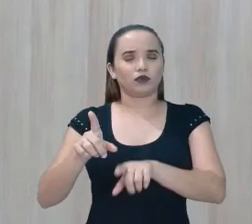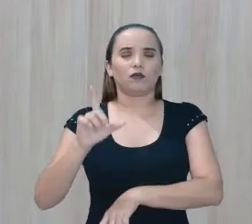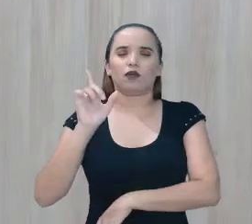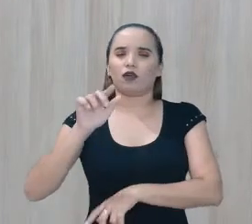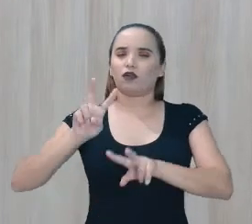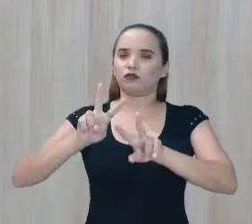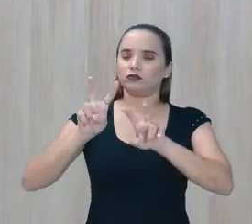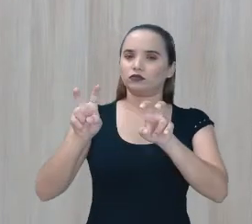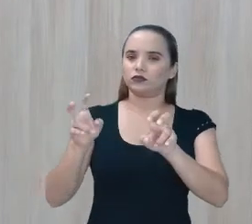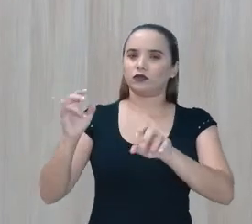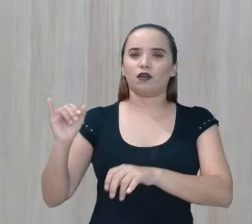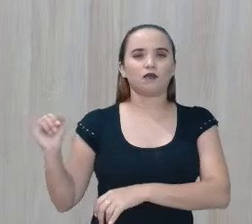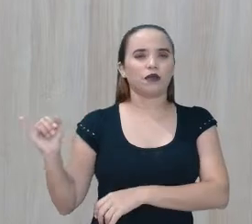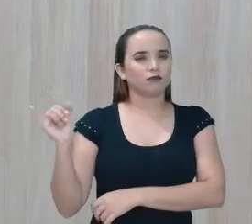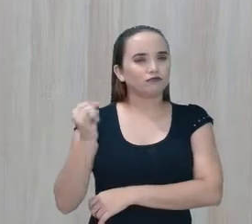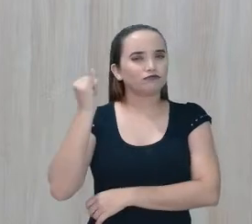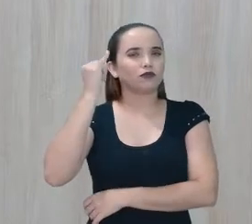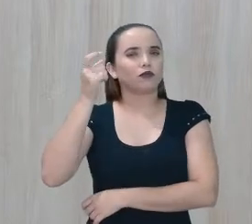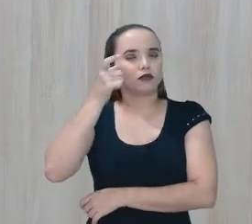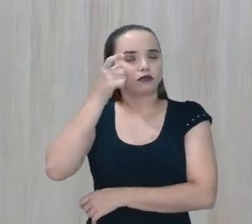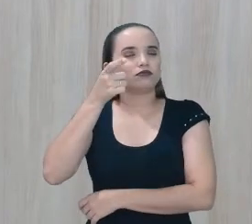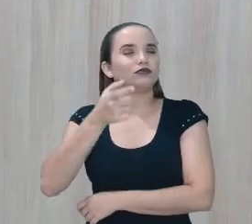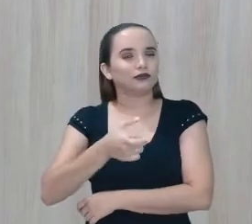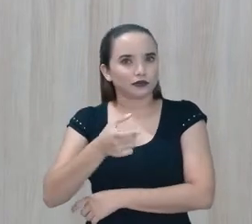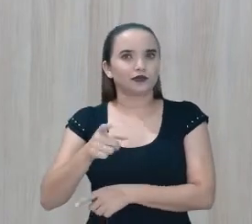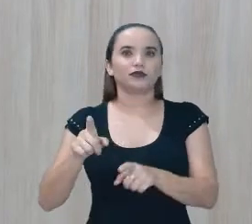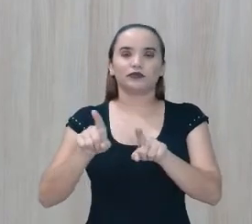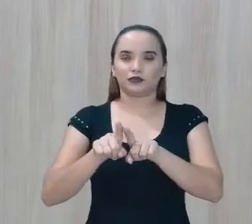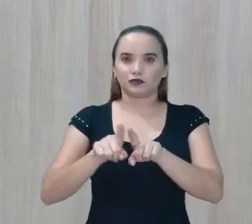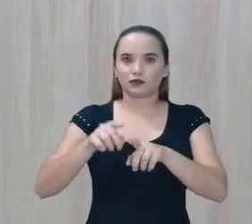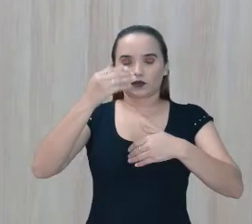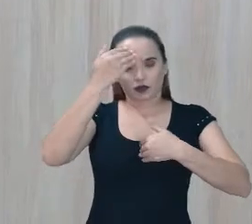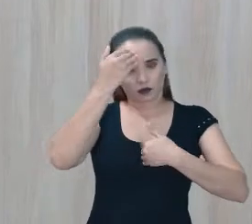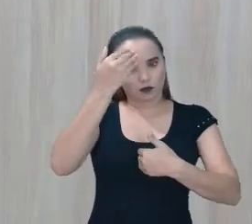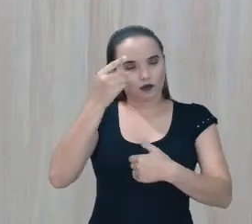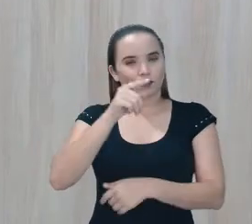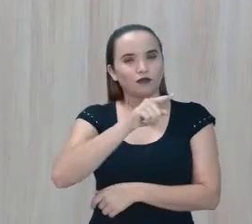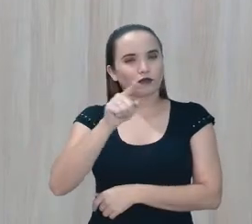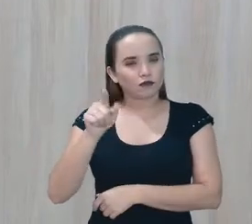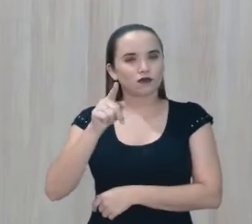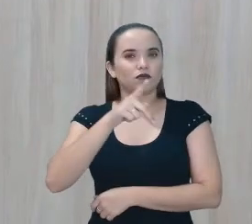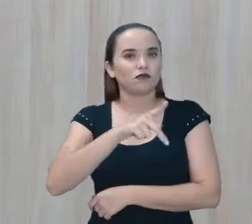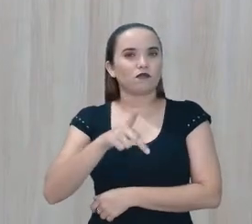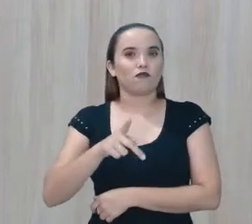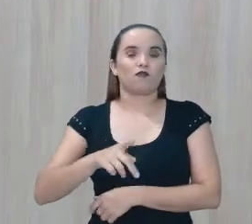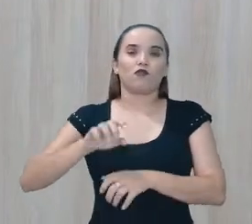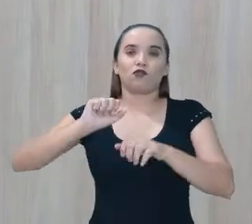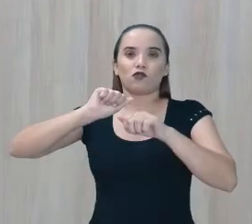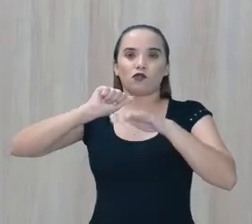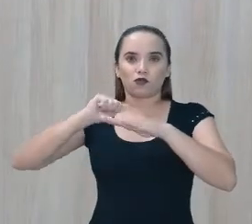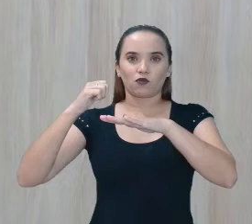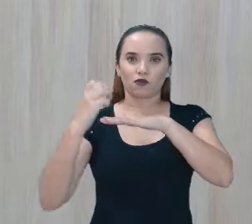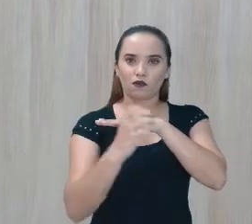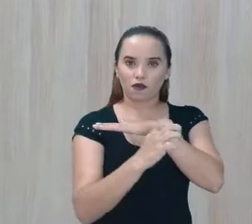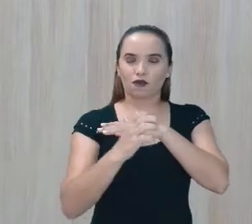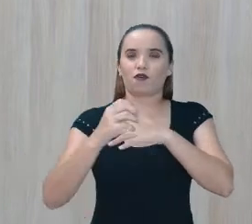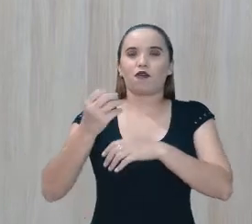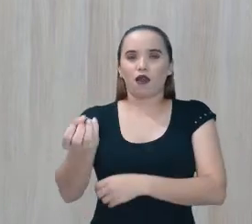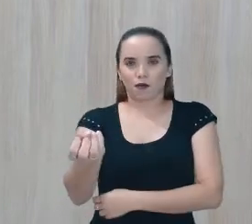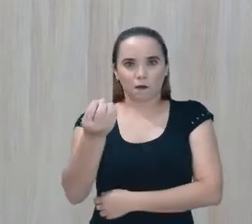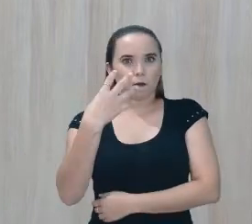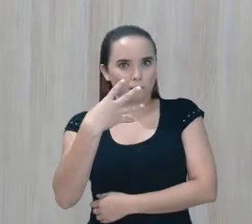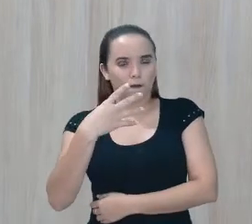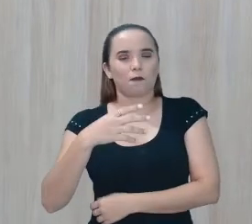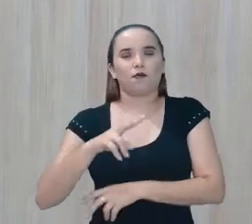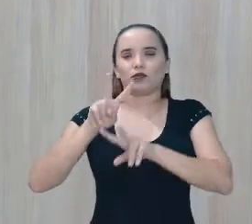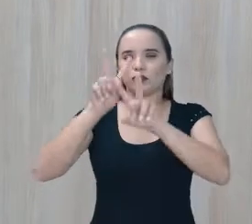muito interessante e importante. Obrigada a você, professor Duaé, que mandou essa sugestão de